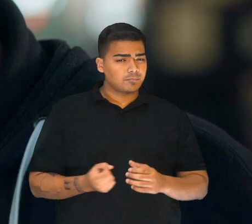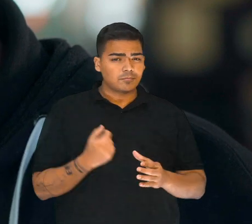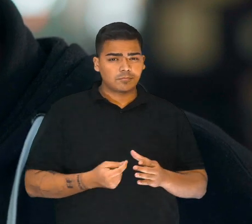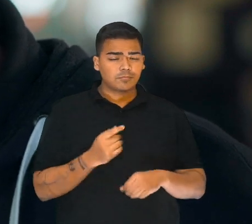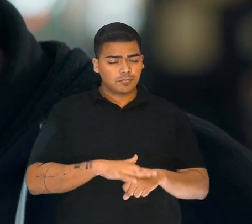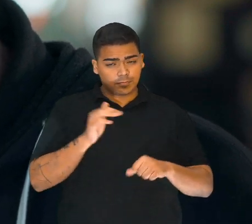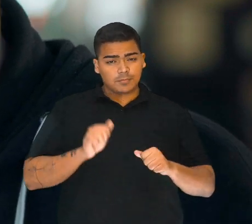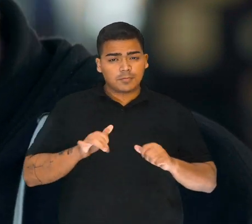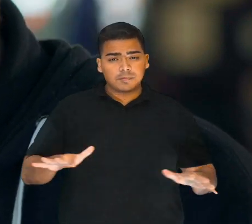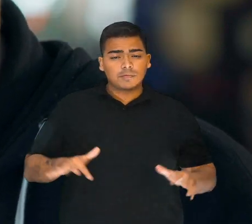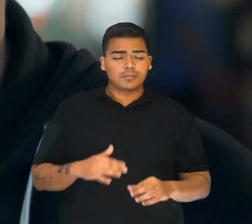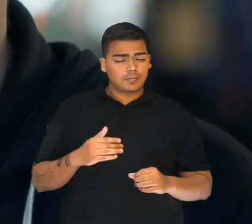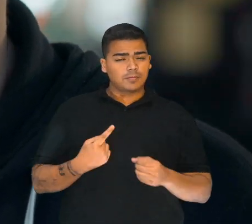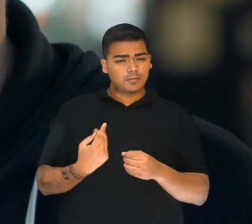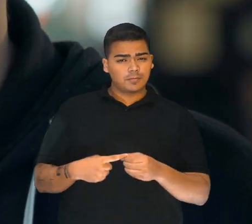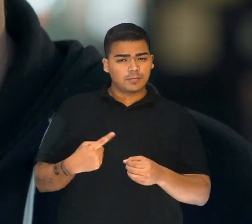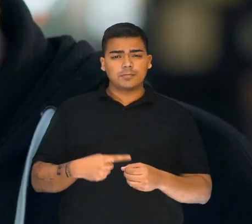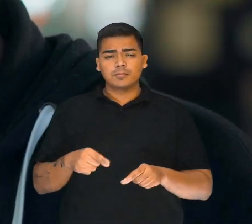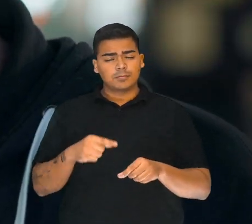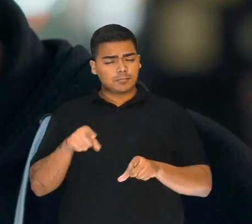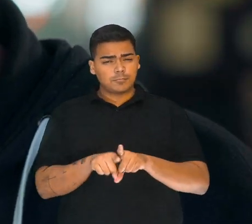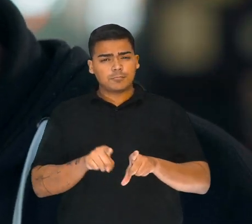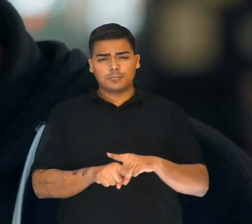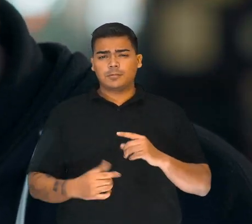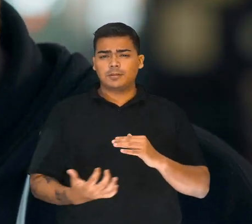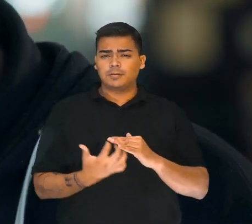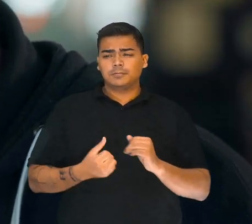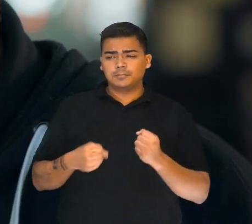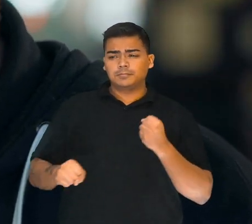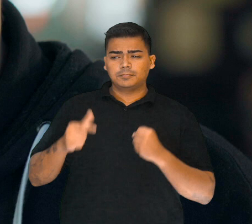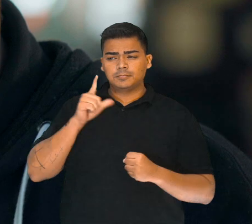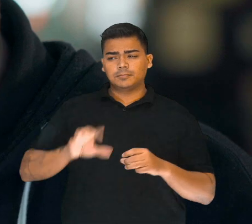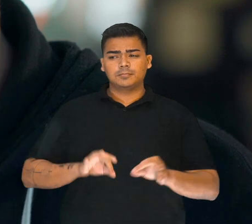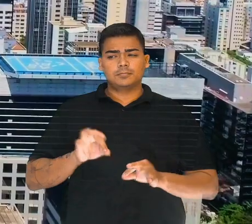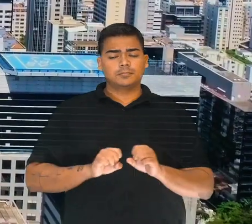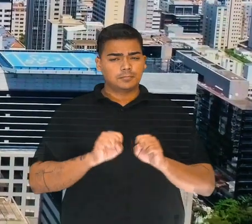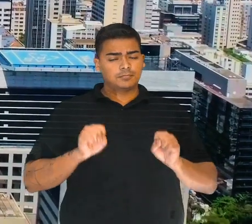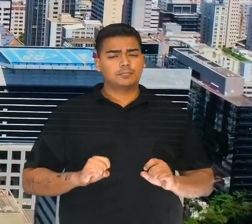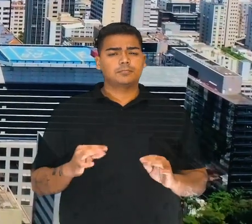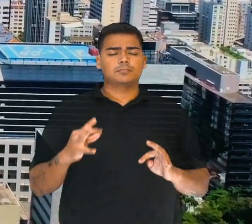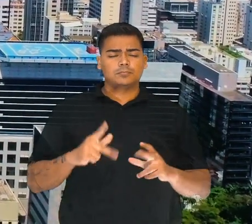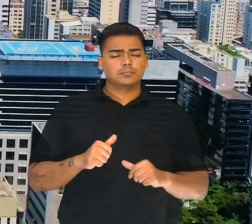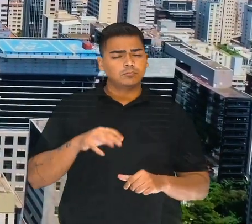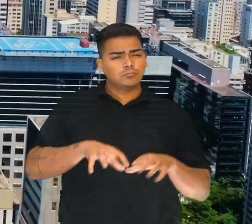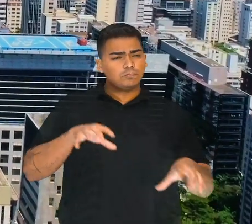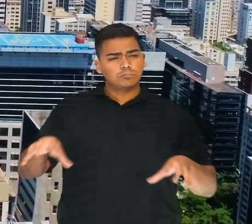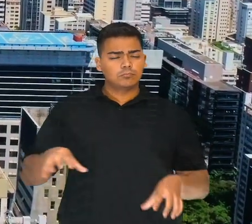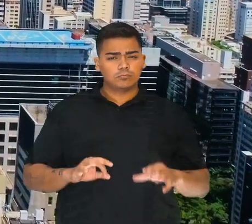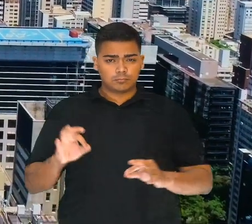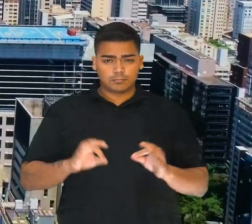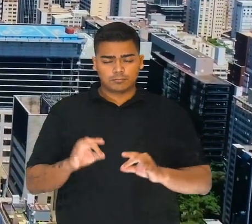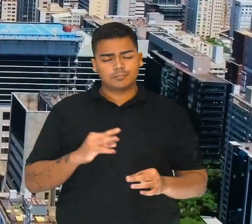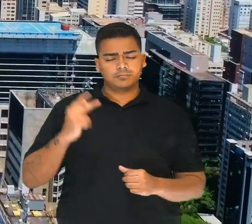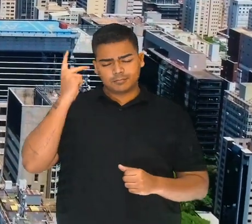startups muito mais difundidas por toda a cidade, as grandes empresas também crescendo seus ecossistemas, todos os pilares se desenvolvendo,